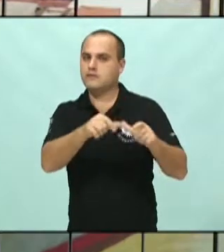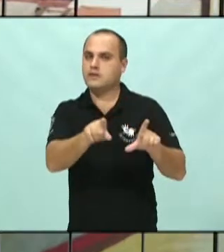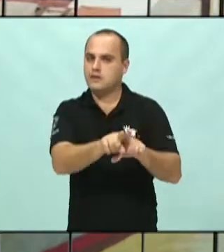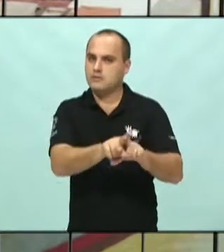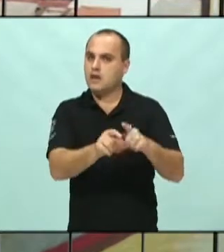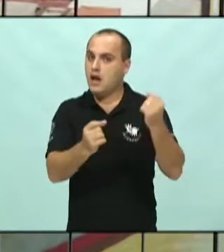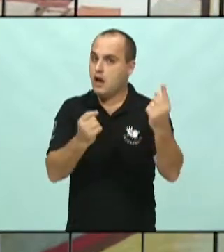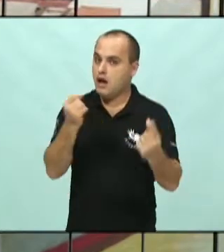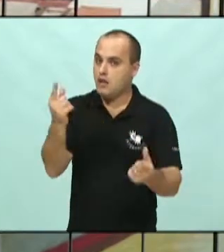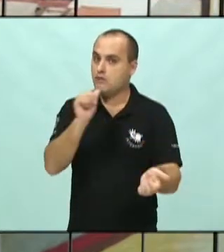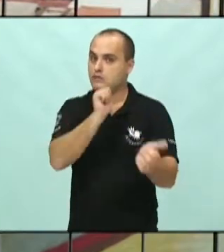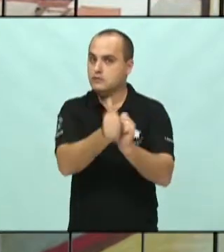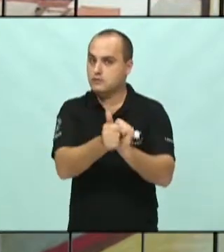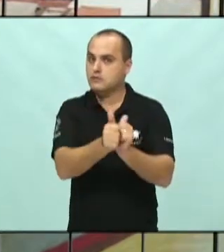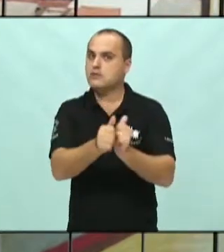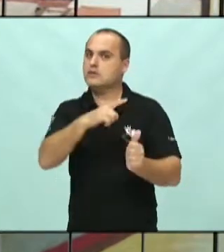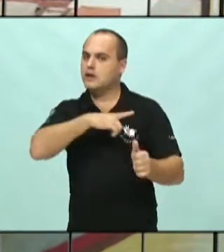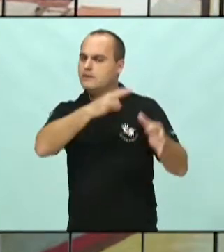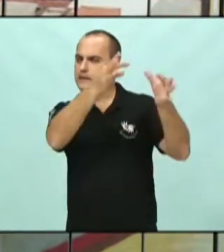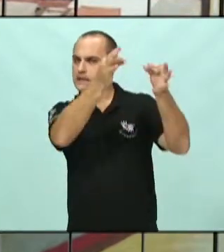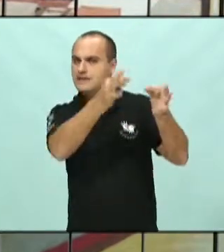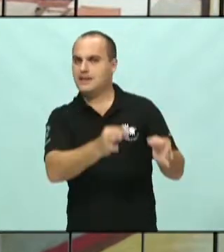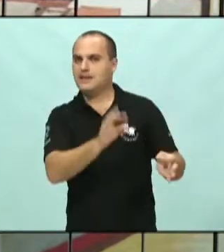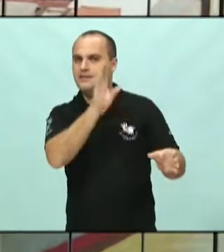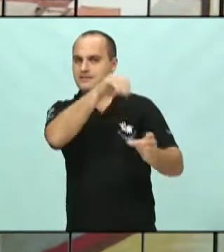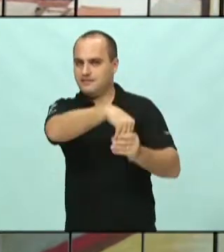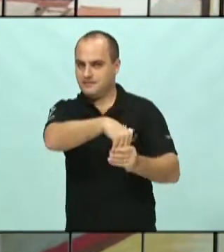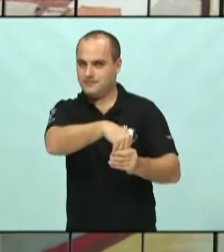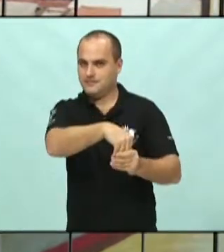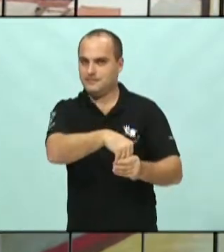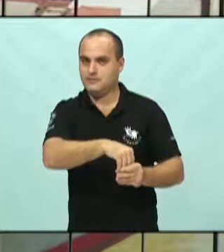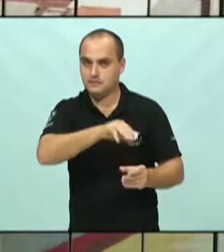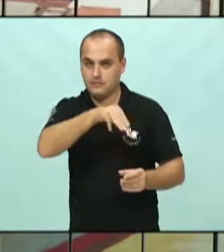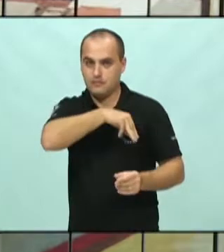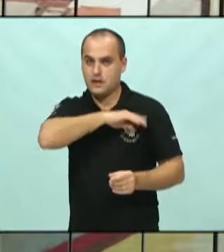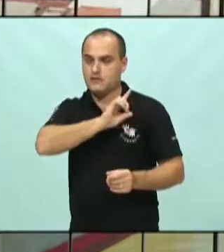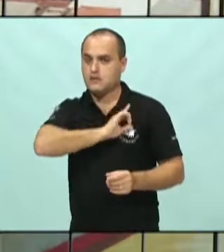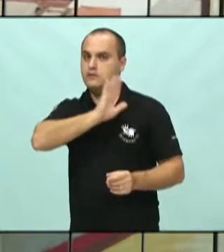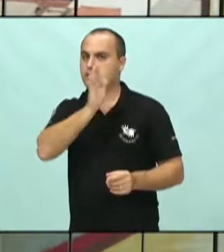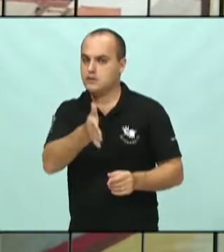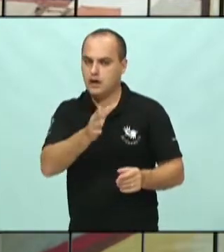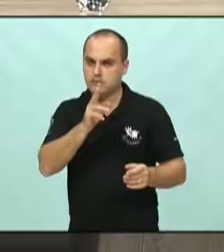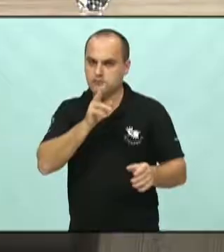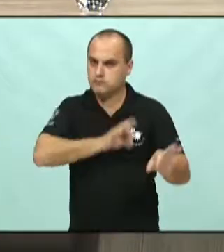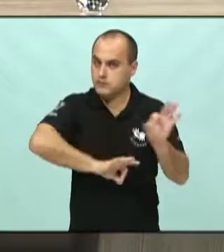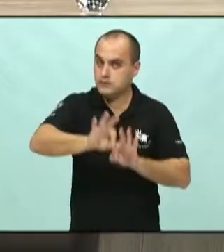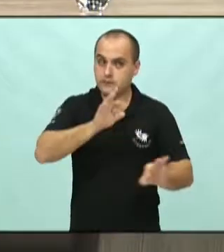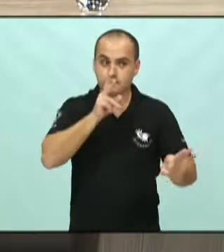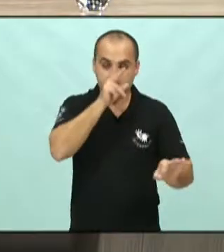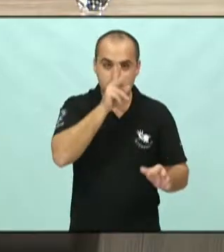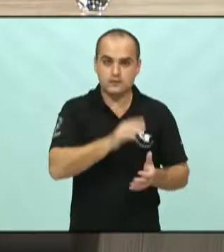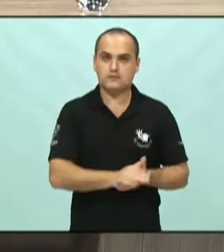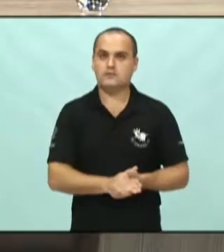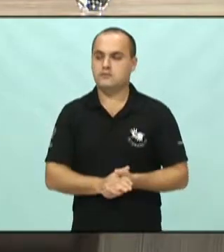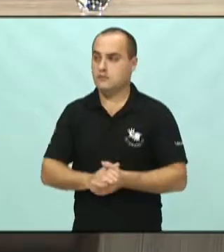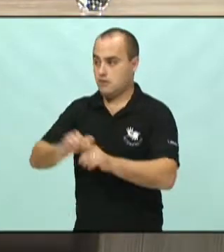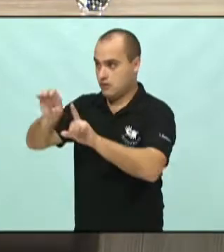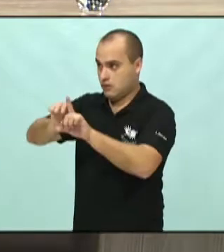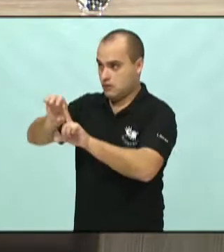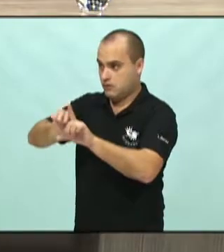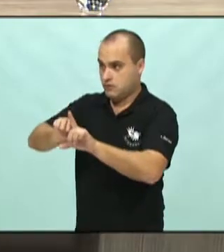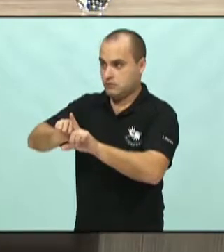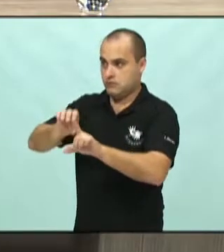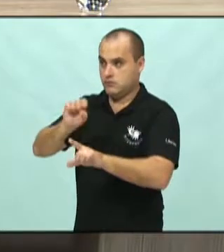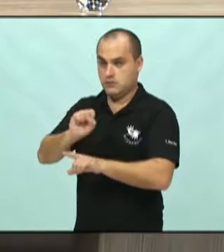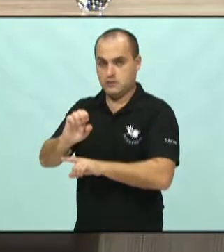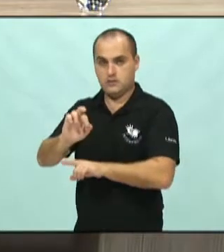renovação de alguns jogadores que se destacaram agora. Então o Marcílio já está planejando forte lá para o ano que vem. O calendário da Série D se concentra após